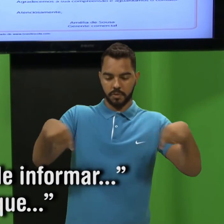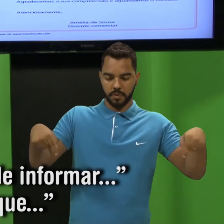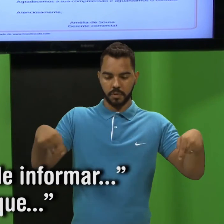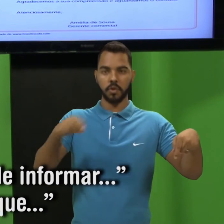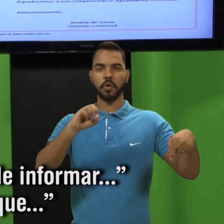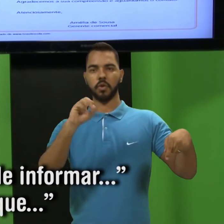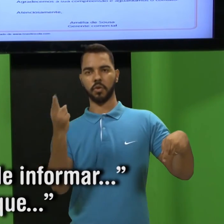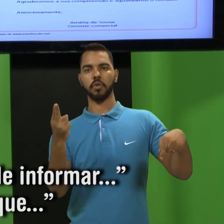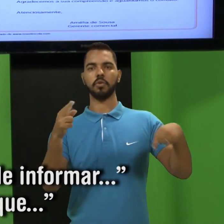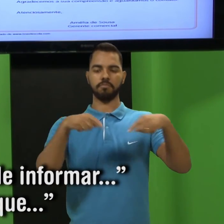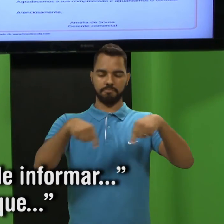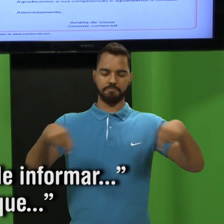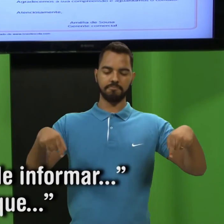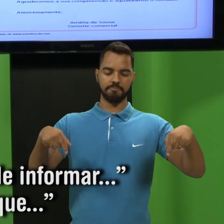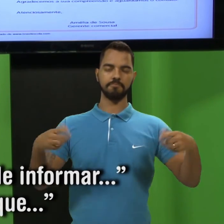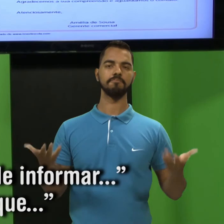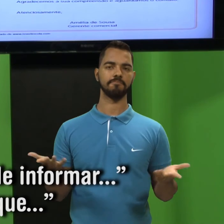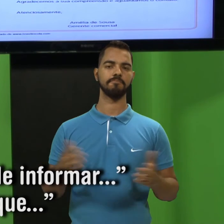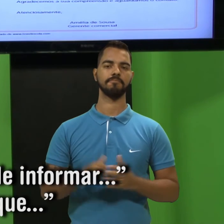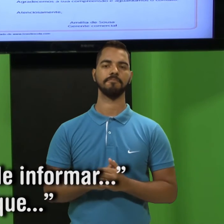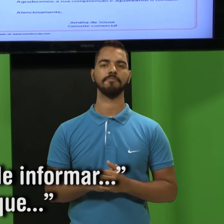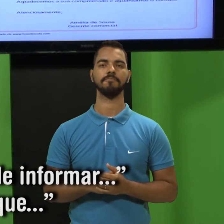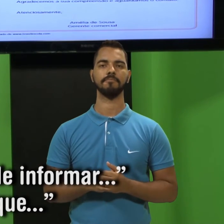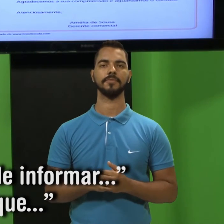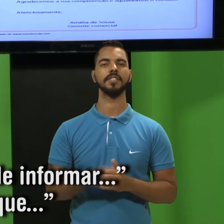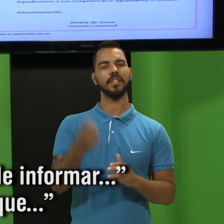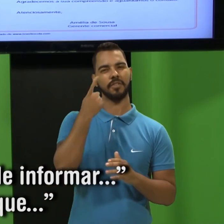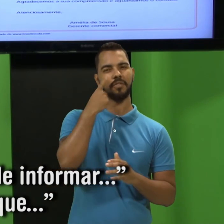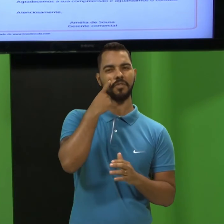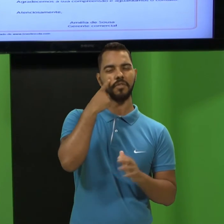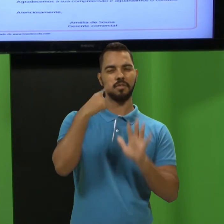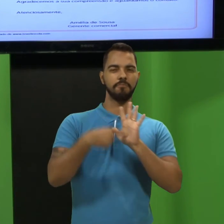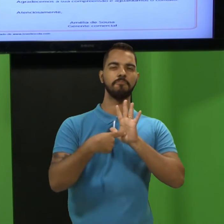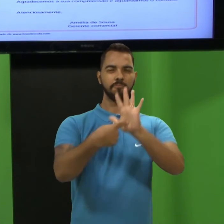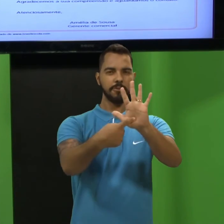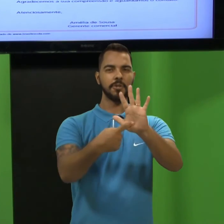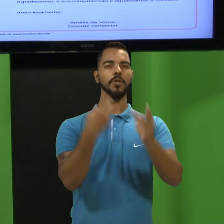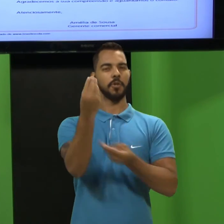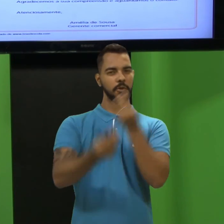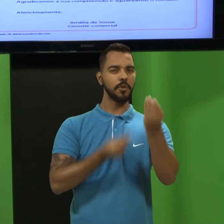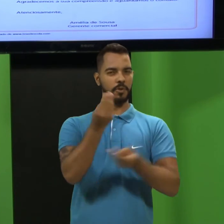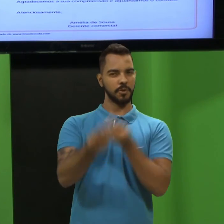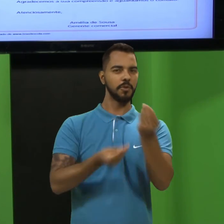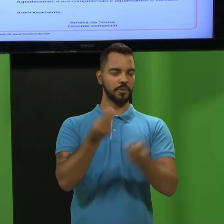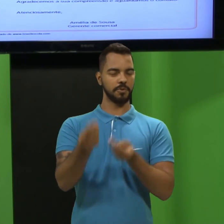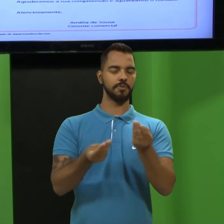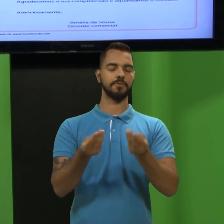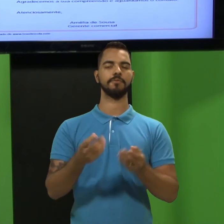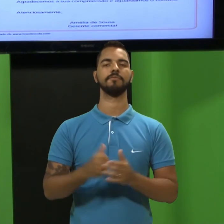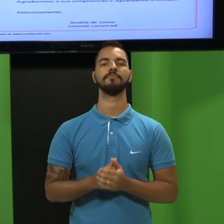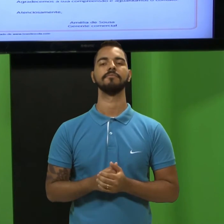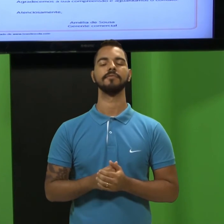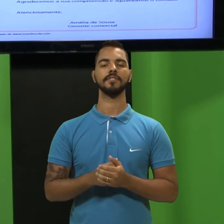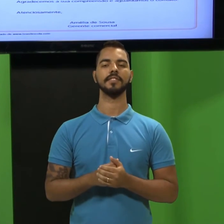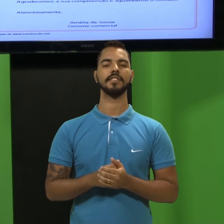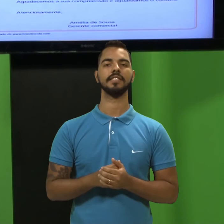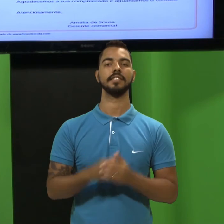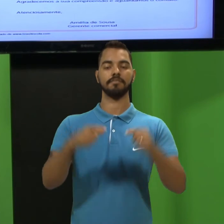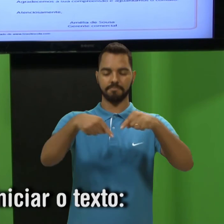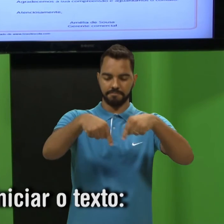Vamos ver as formas mais utilizadas para iniciar um texto? Comunicamos que, solicito,